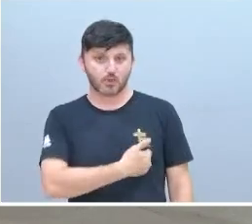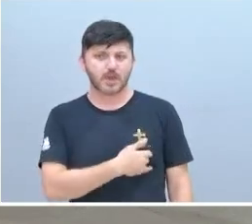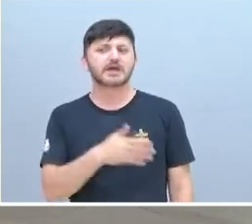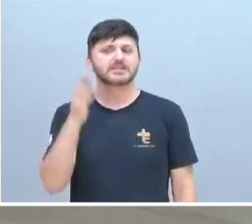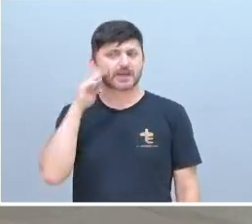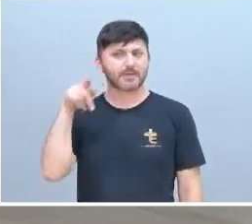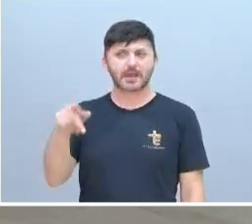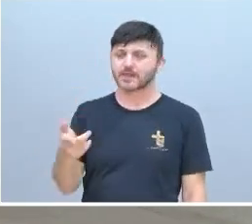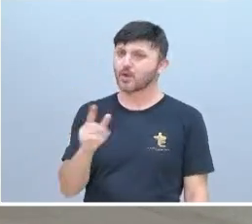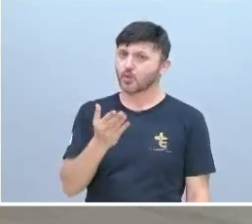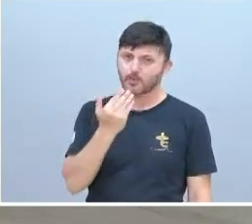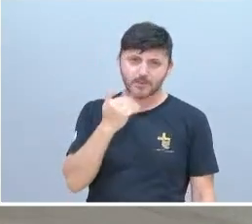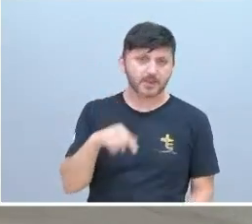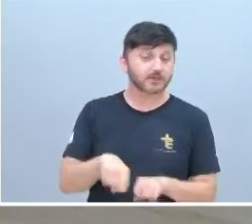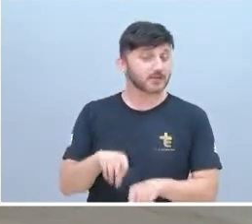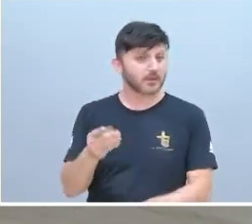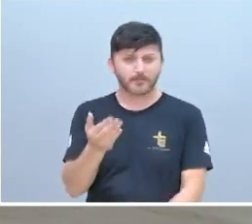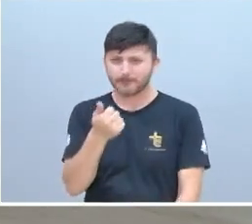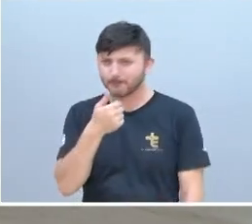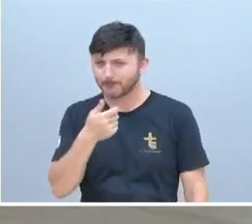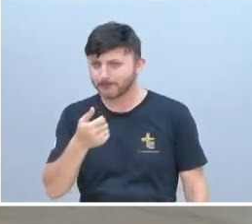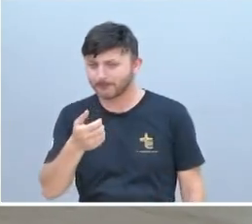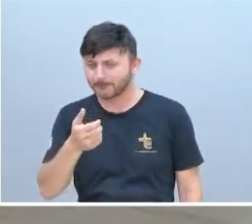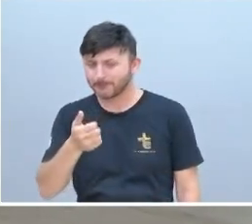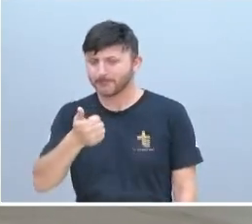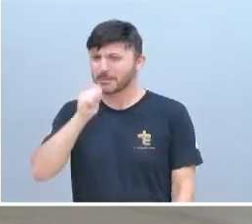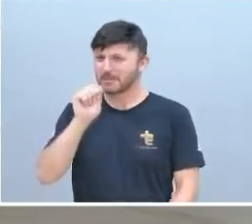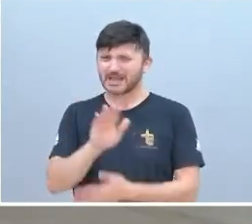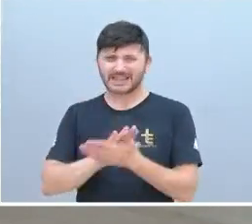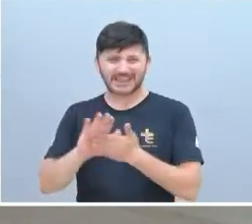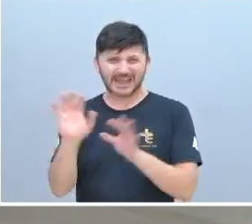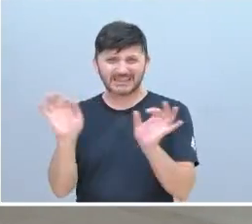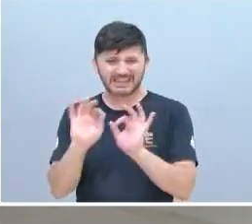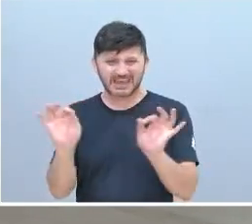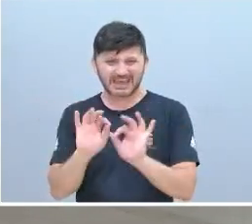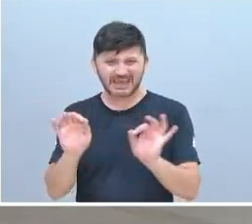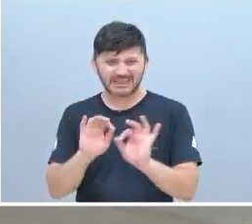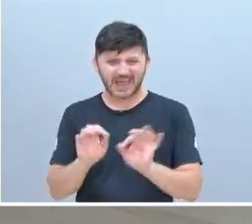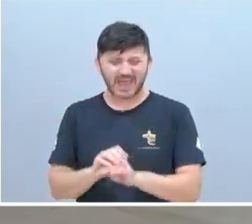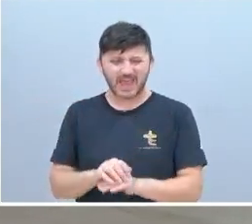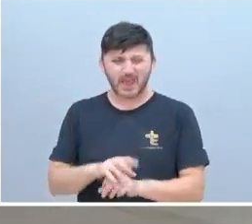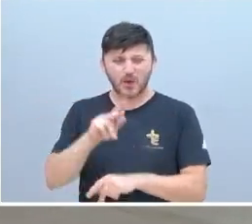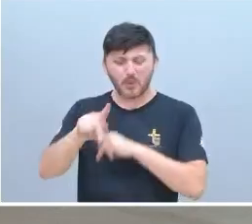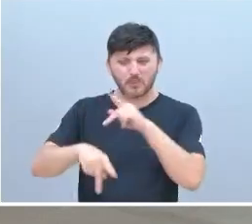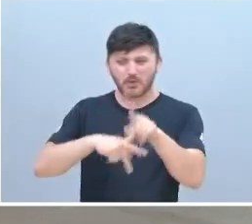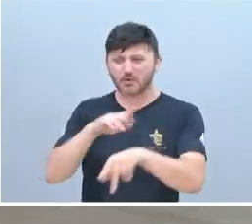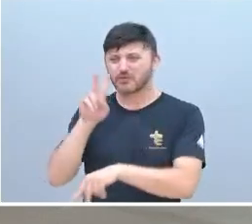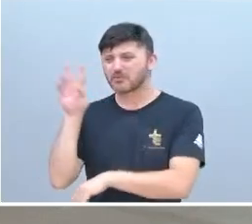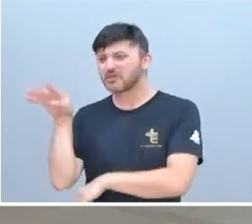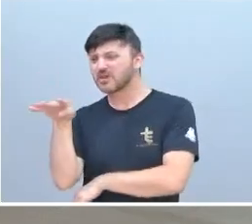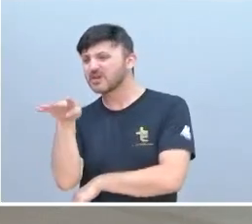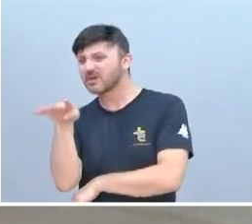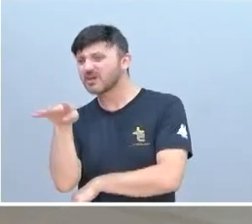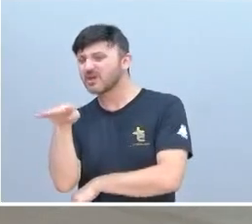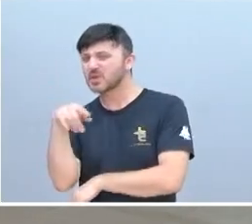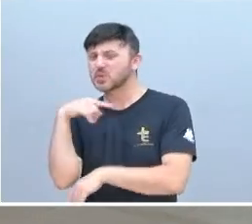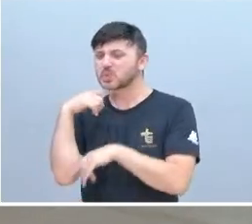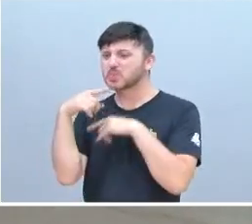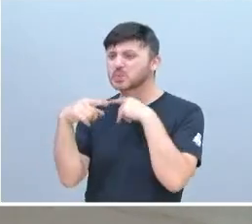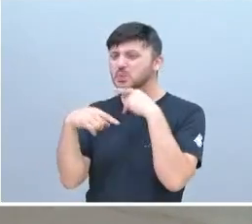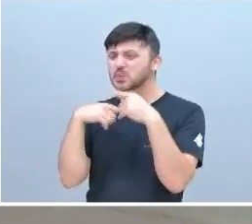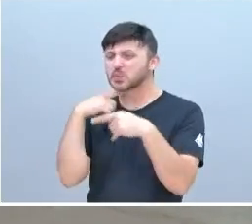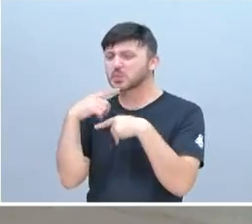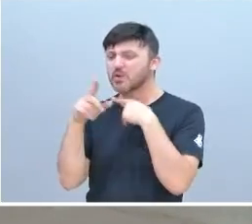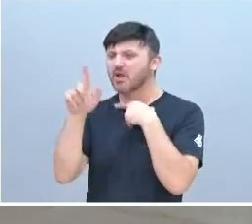bebia, vivia de jejum. Ficou uma dúvida: se não seria João o Messias? E